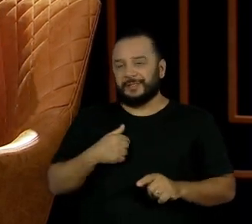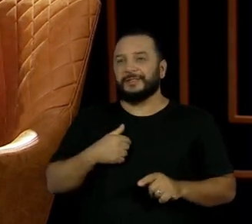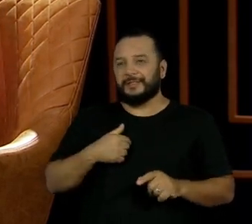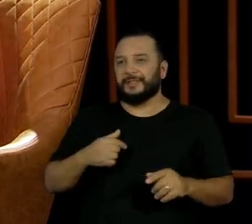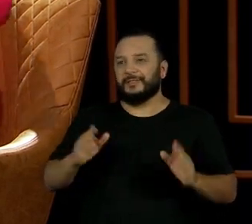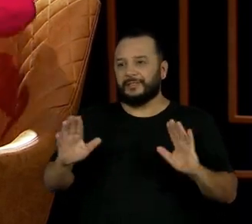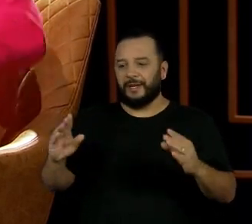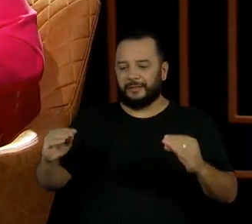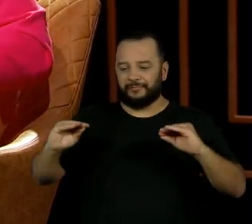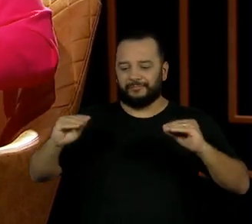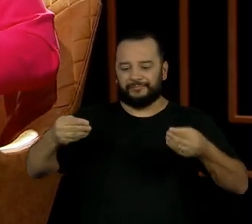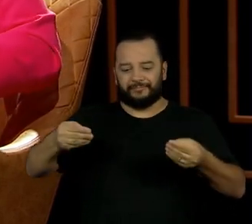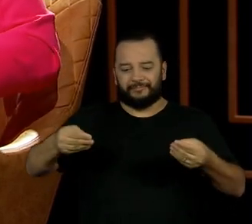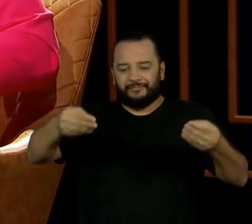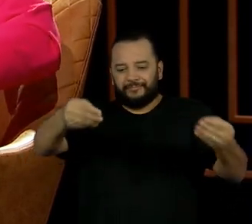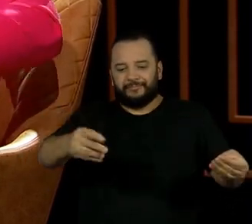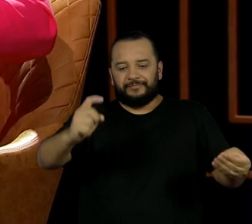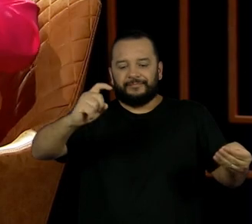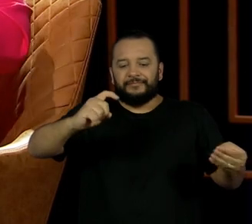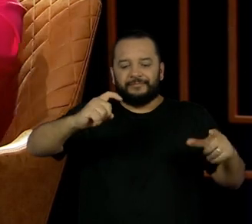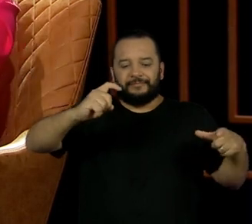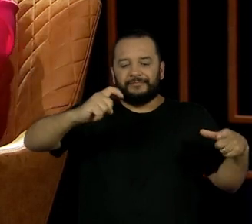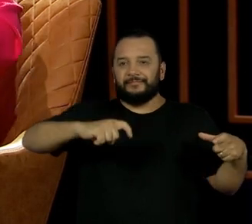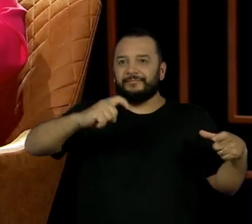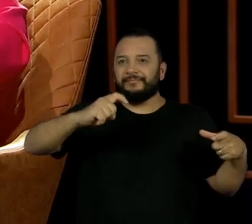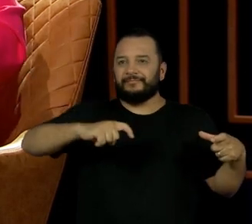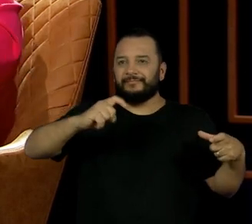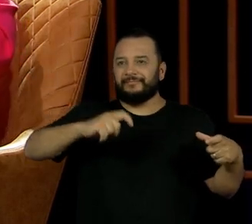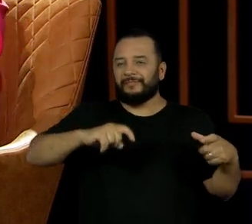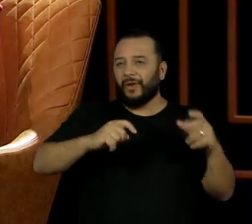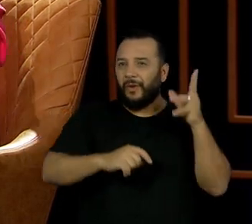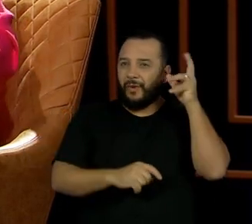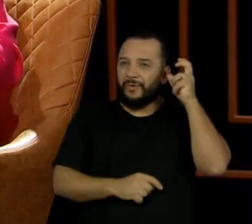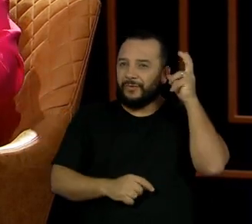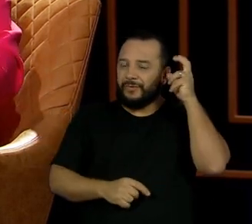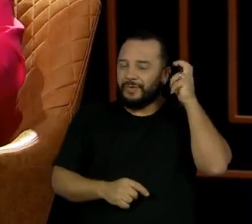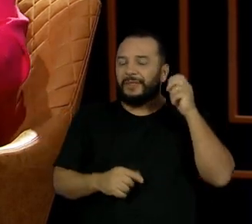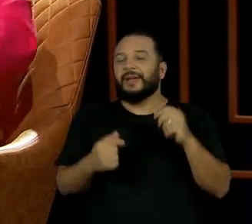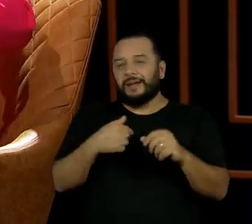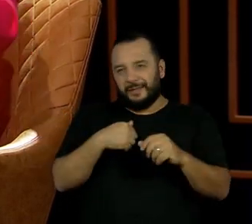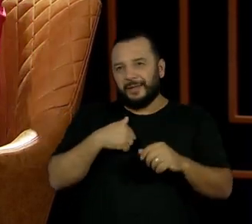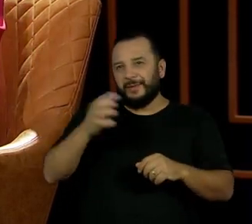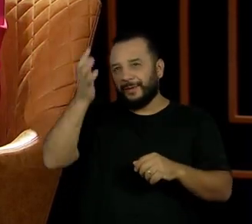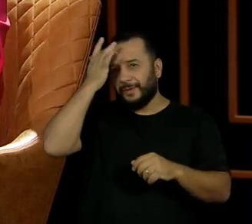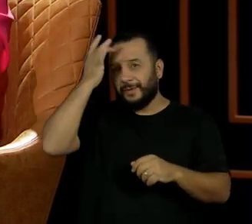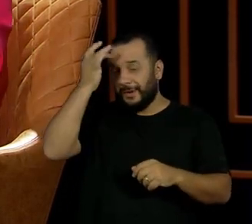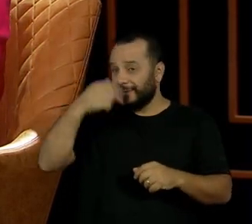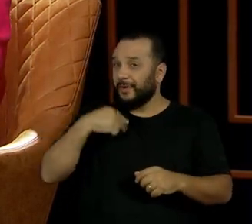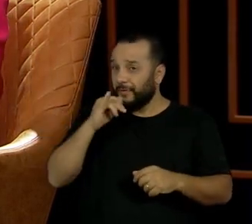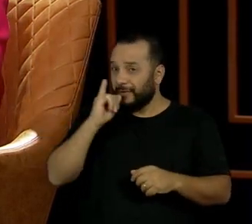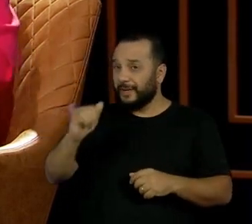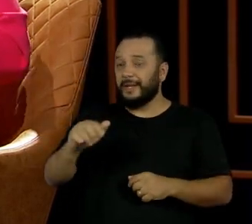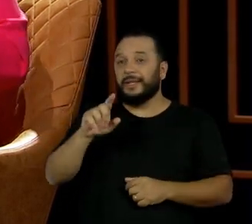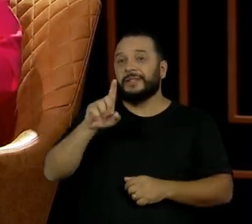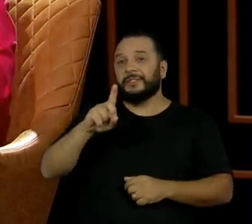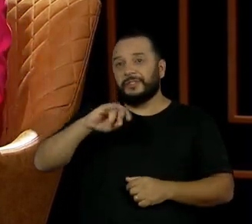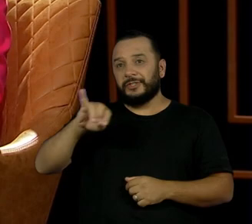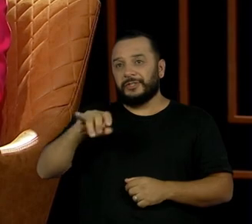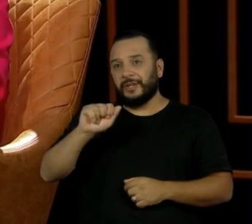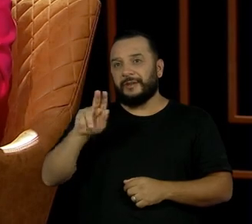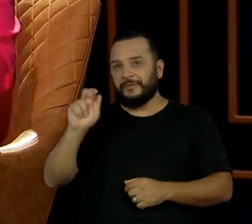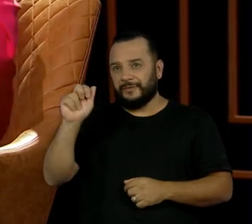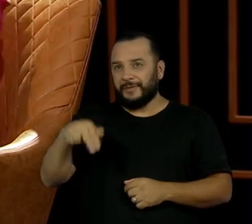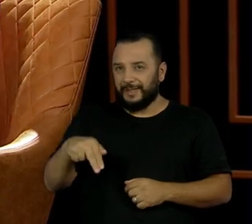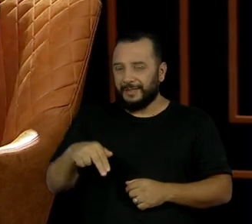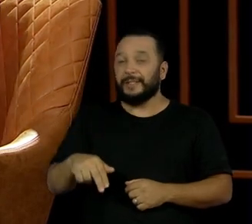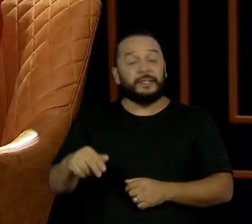e a gente decorava aquelas letras então eu tive a oportunidade de entrevistar o Djavan e falar isso para ele se o disco era esperado